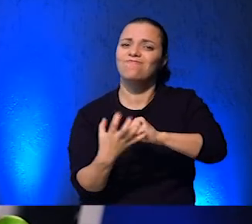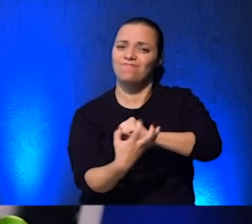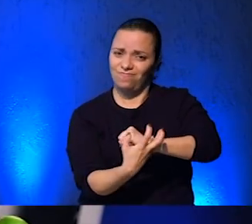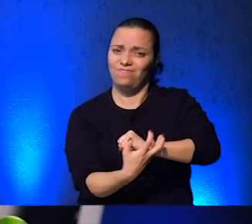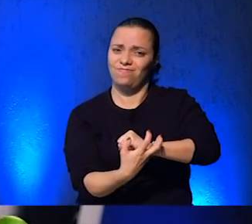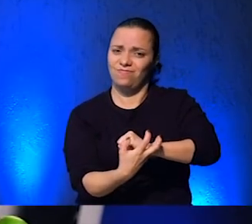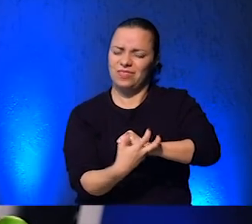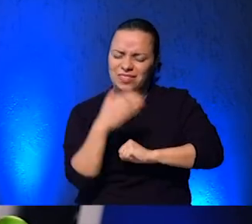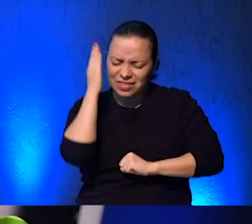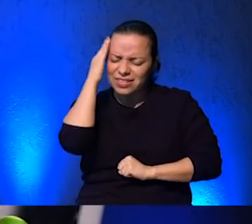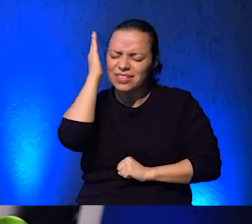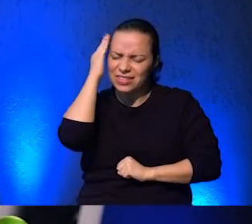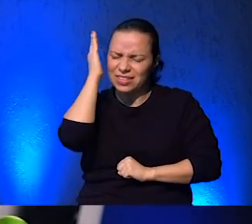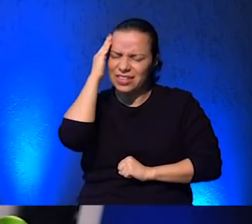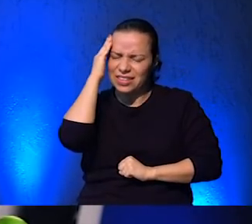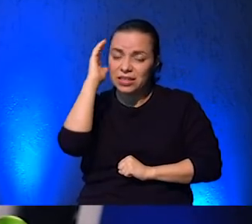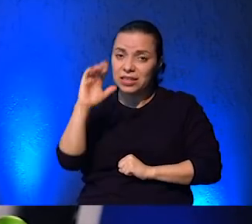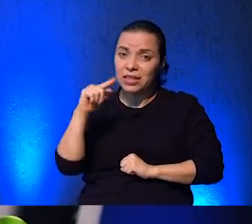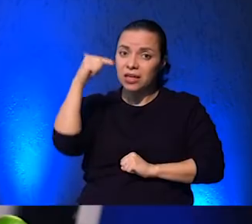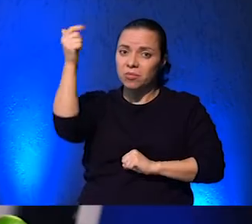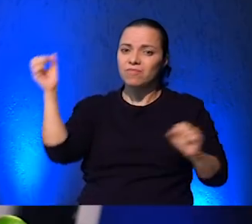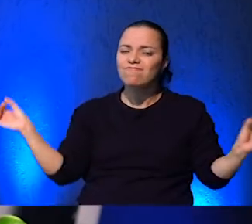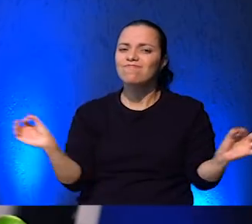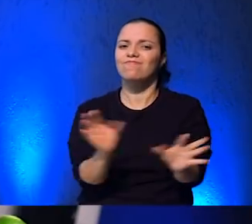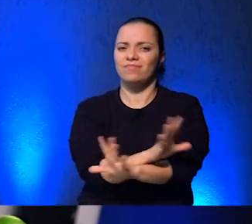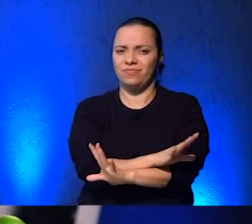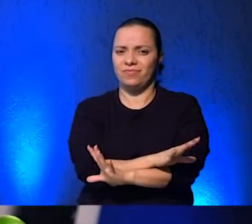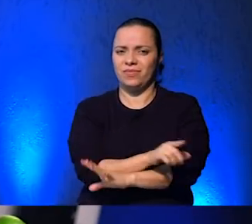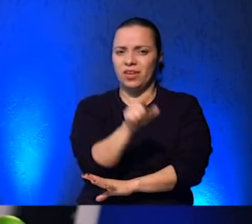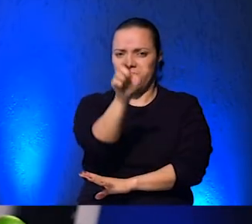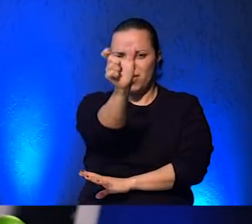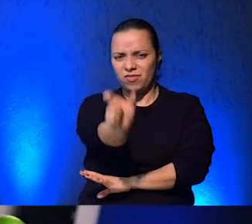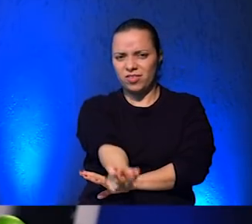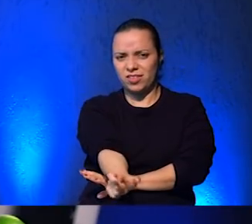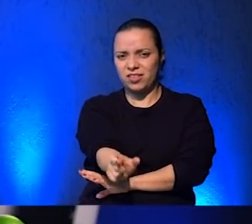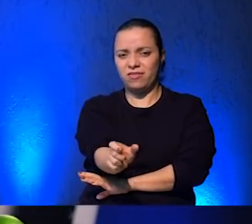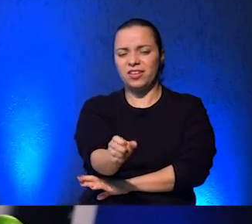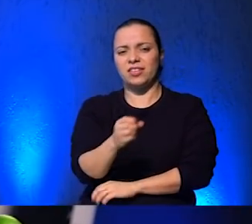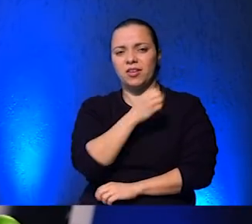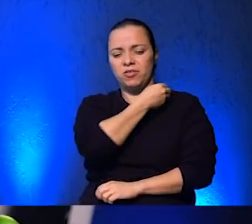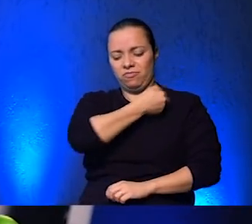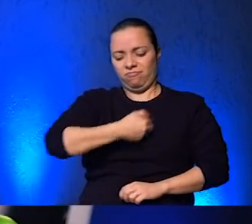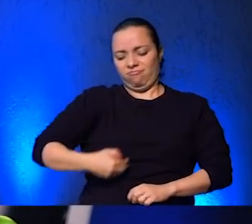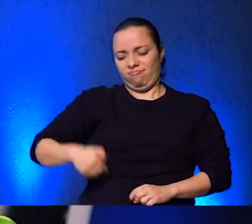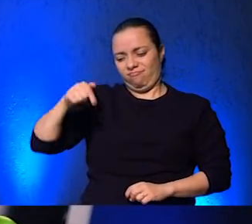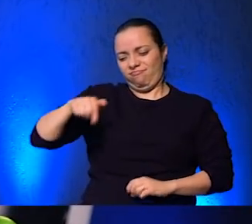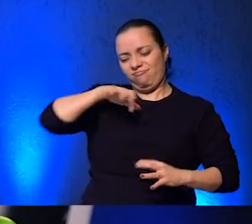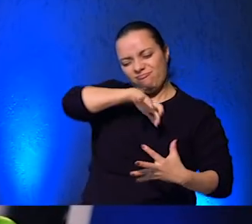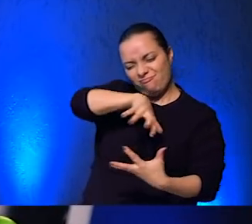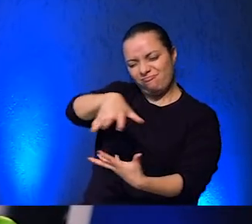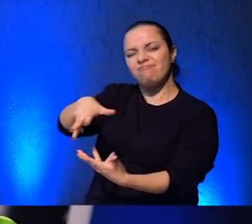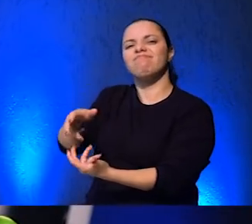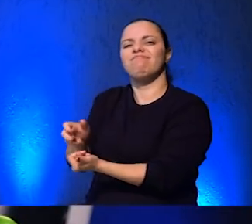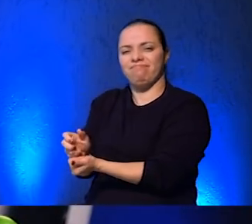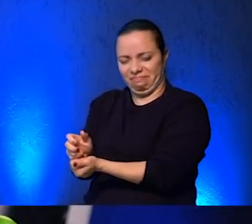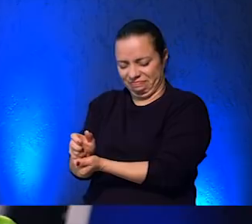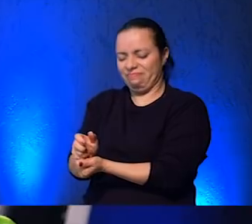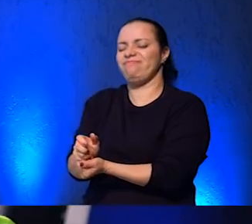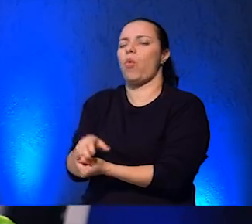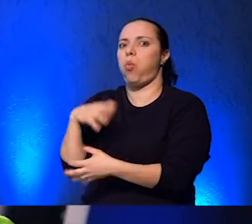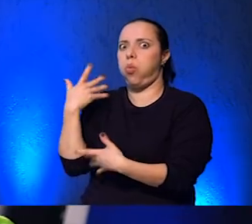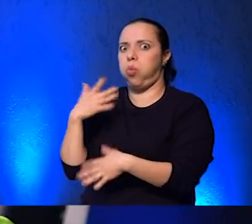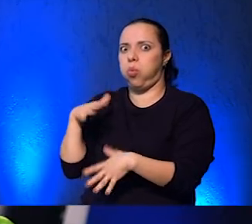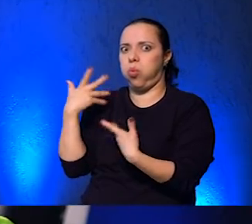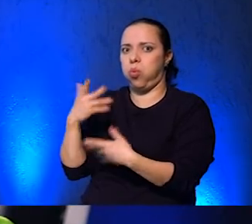uma coisa quando tudo isso passar você vai ser um dos donos dessa terra você vai ser uma das autoridades dessa